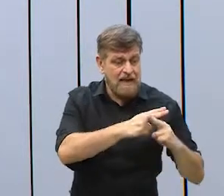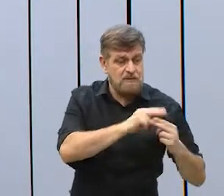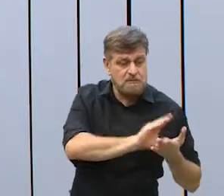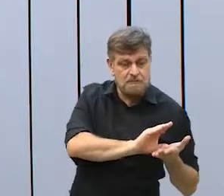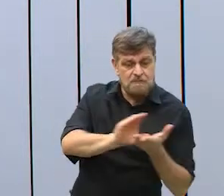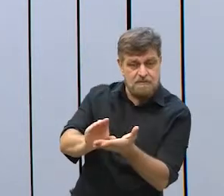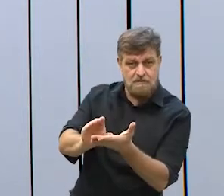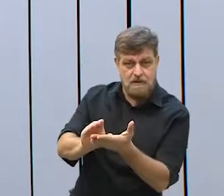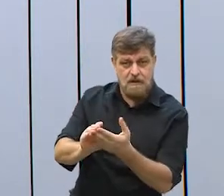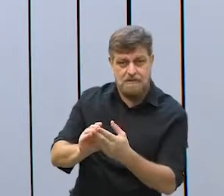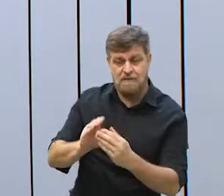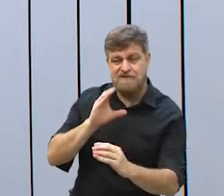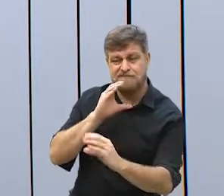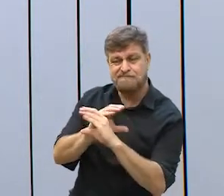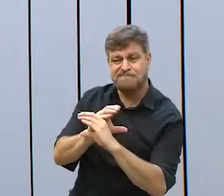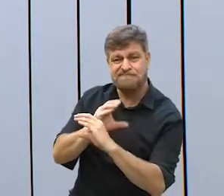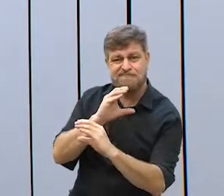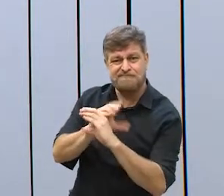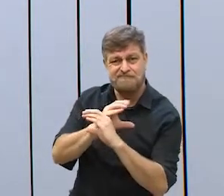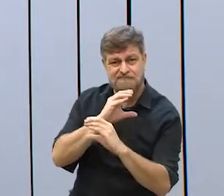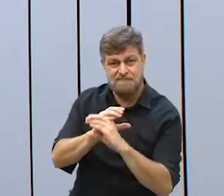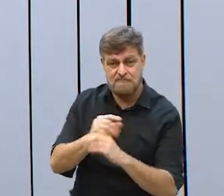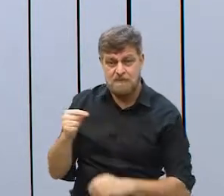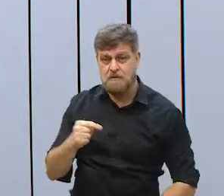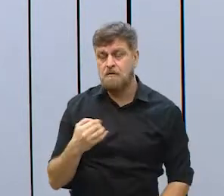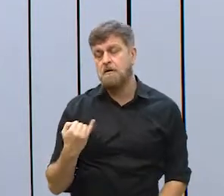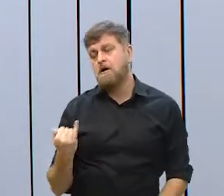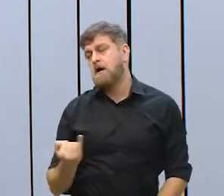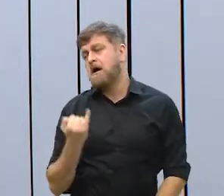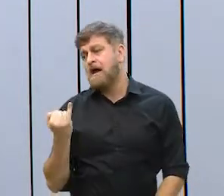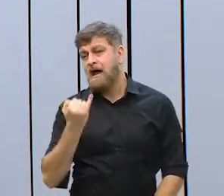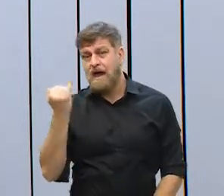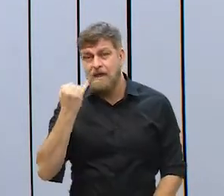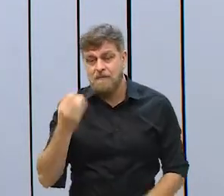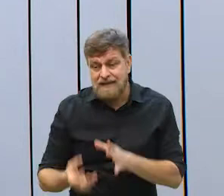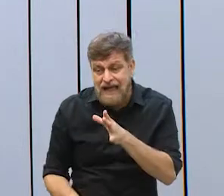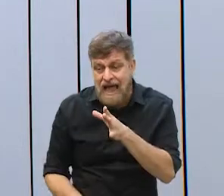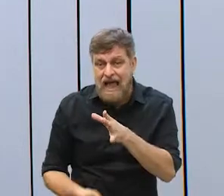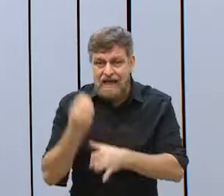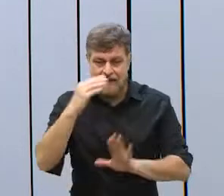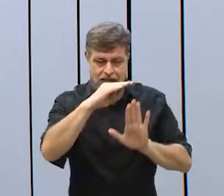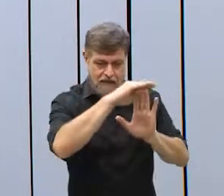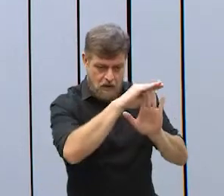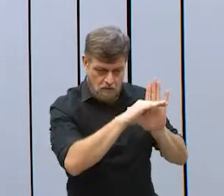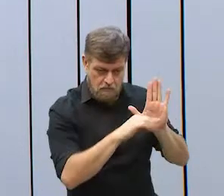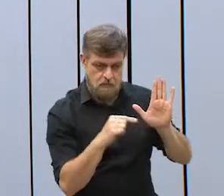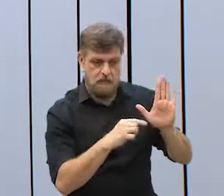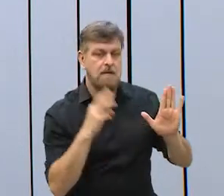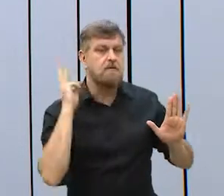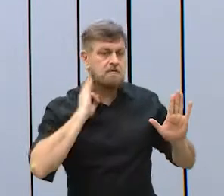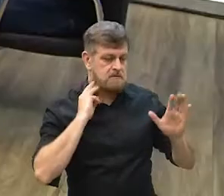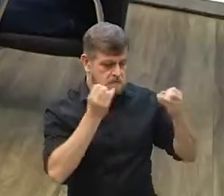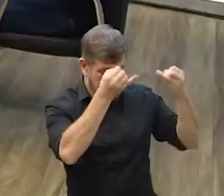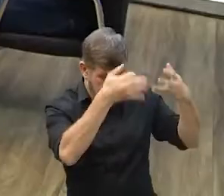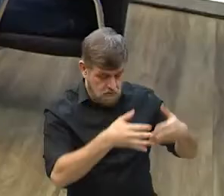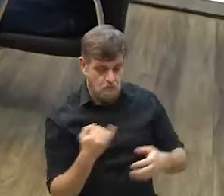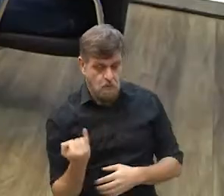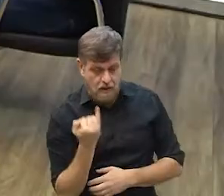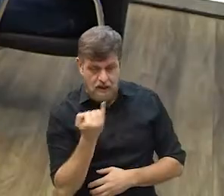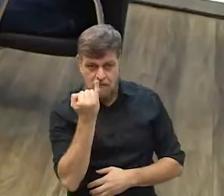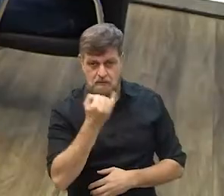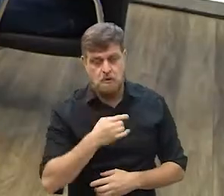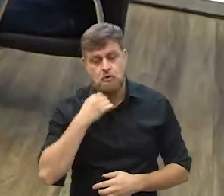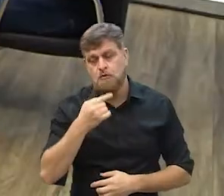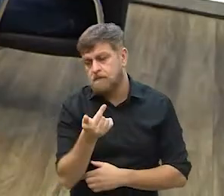a comunicação é muito importante, não só criar, tá? Criar, o Cecílio já falou da importância e não